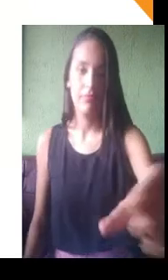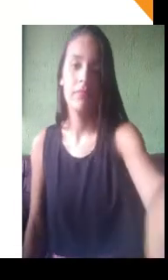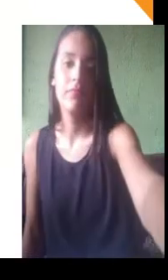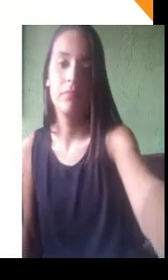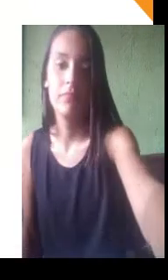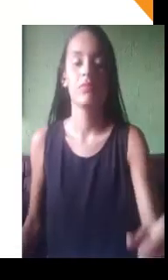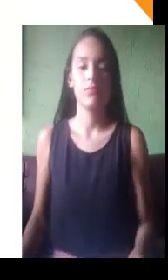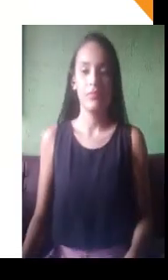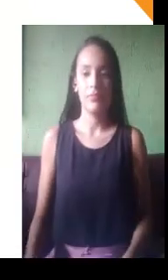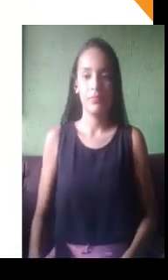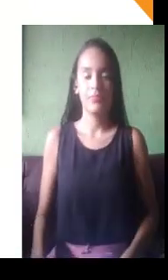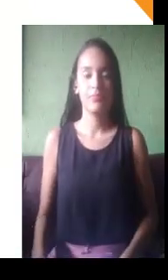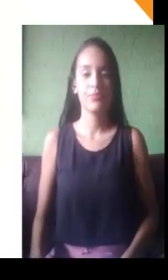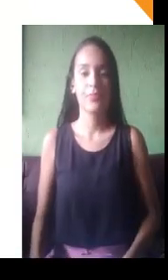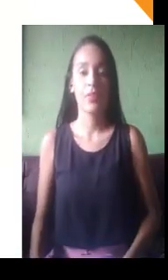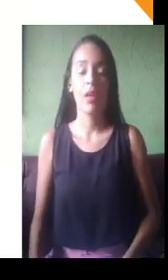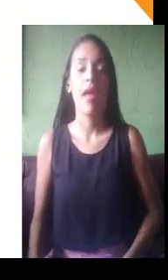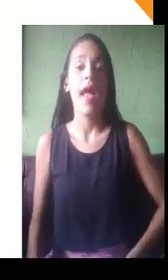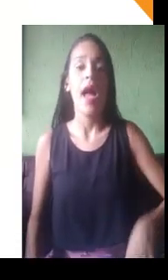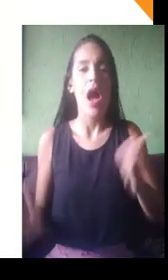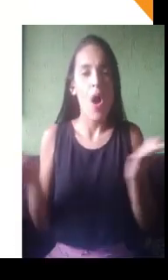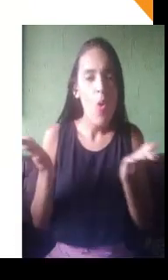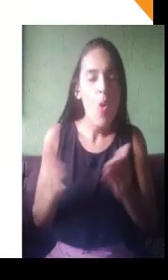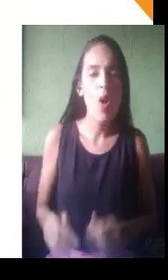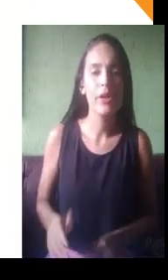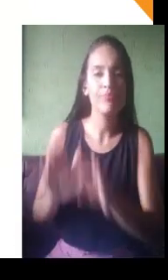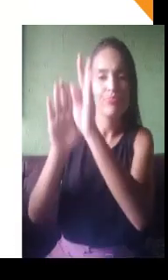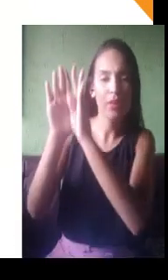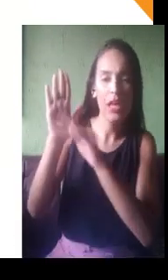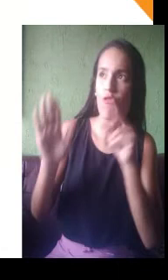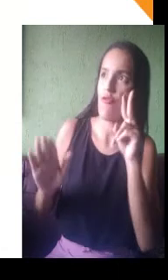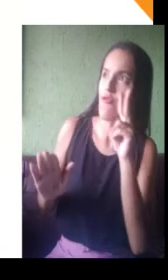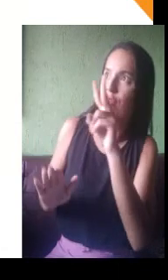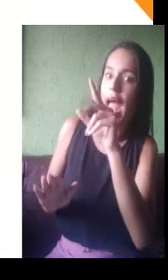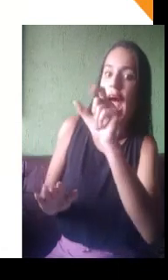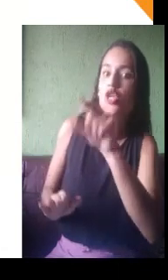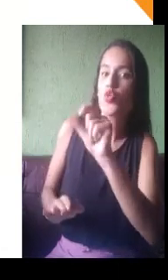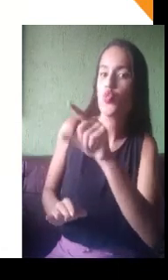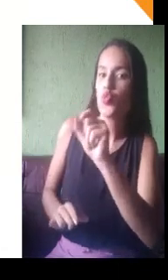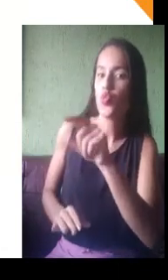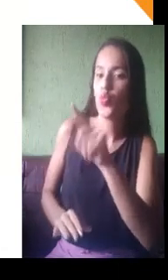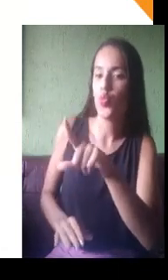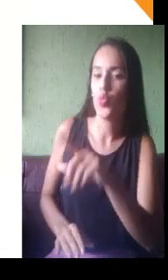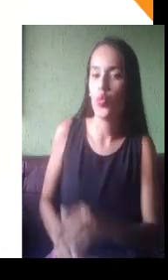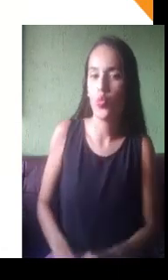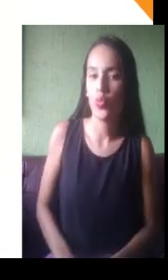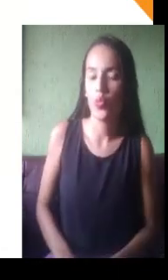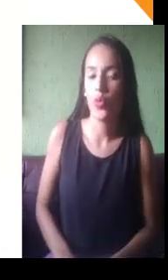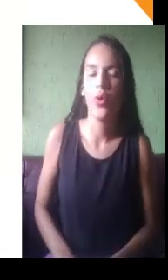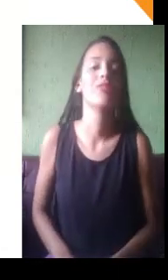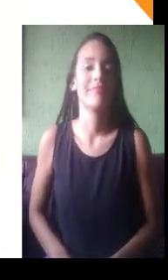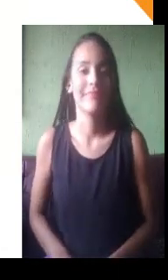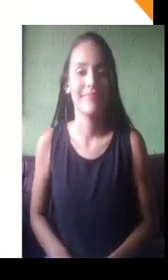textual. O bicho não era um cão, não era um gato, não era um rato. O bicho, meu Deus, era um homem.